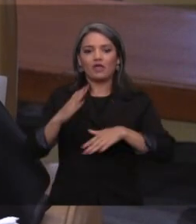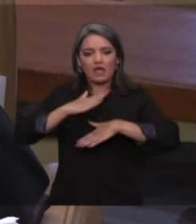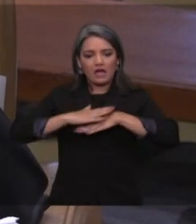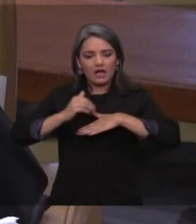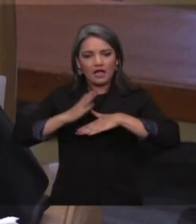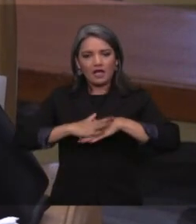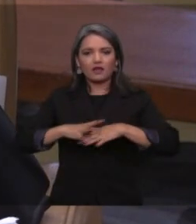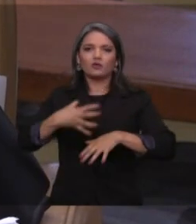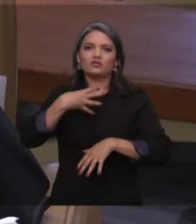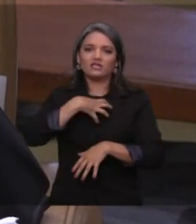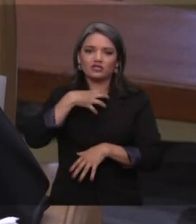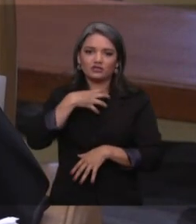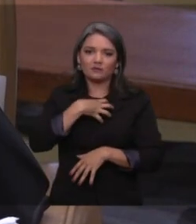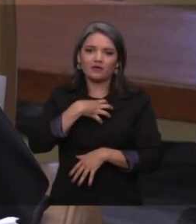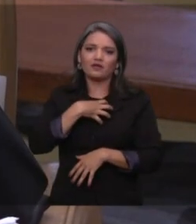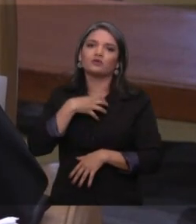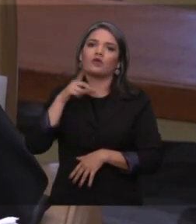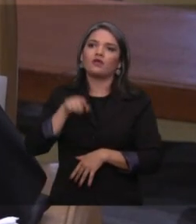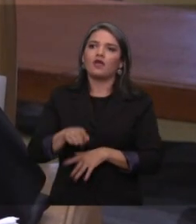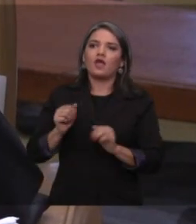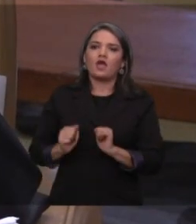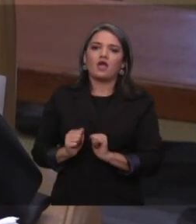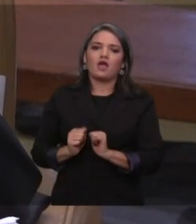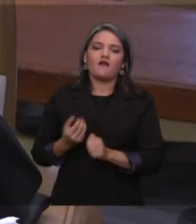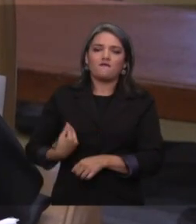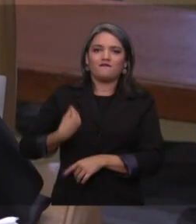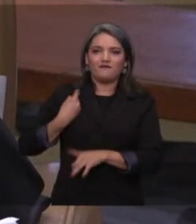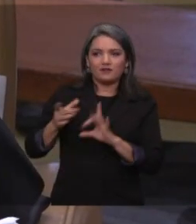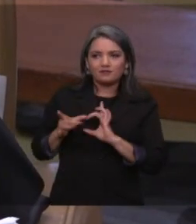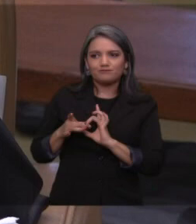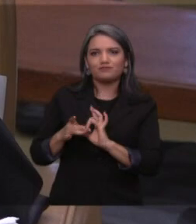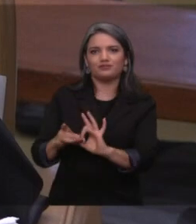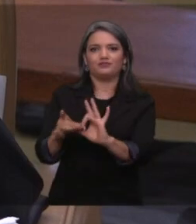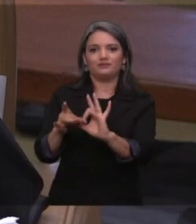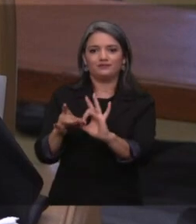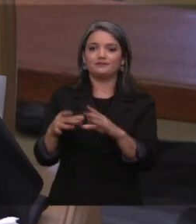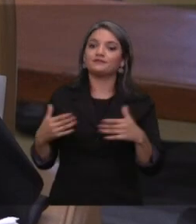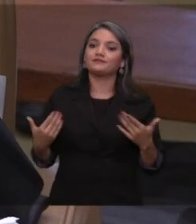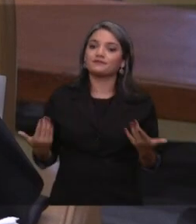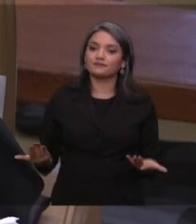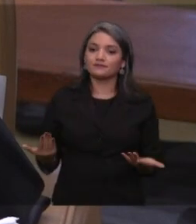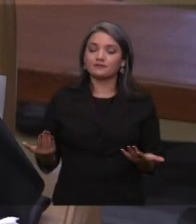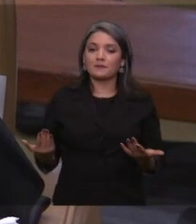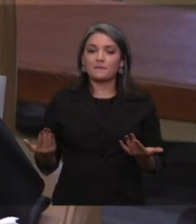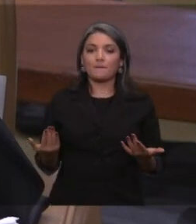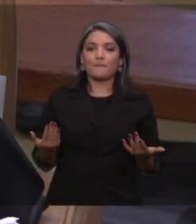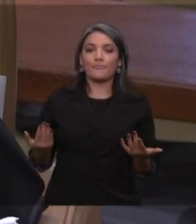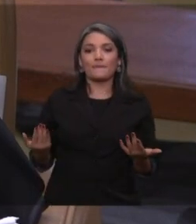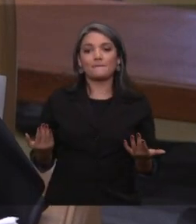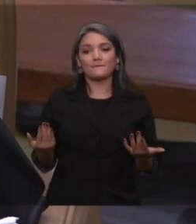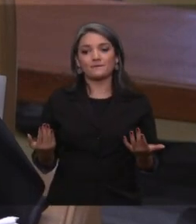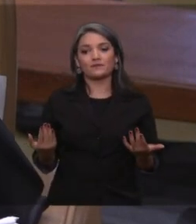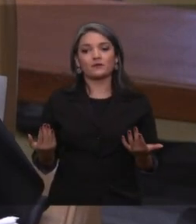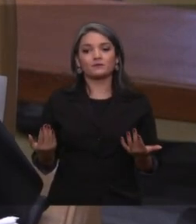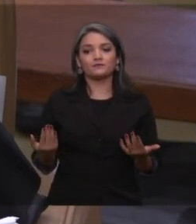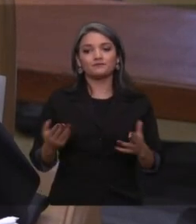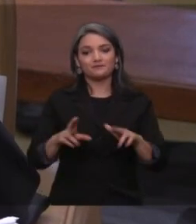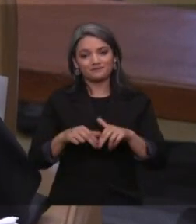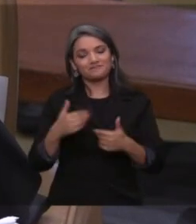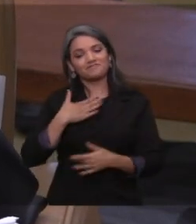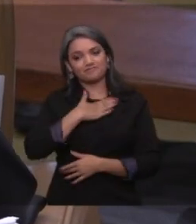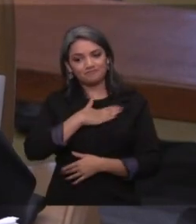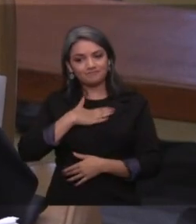afeto que sustenta a comunhão de vida. E, portanto, nesta dimensão e com esta observação, tenho a